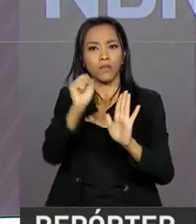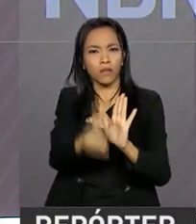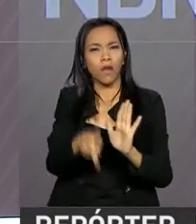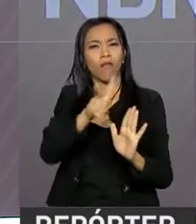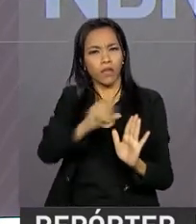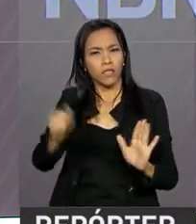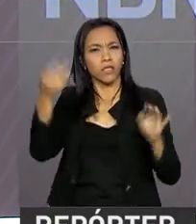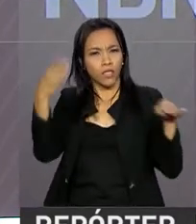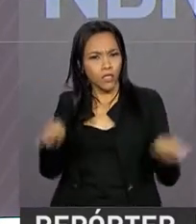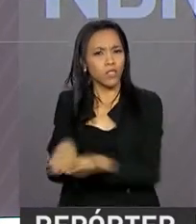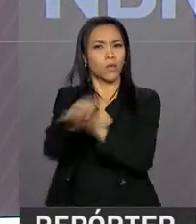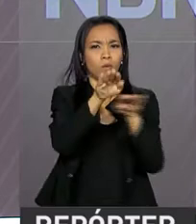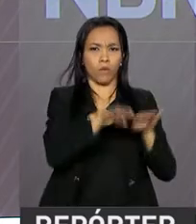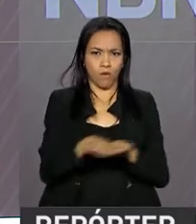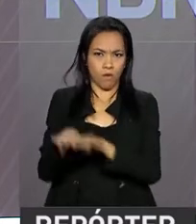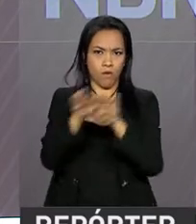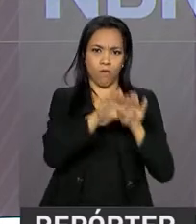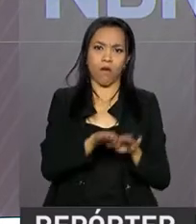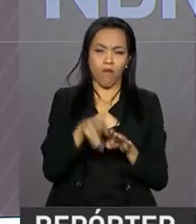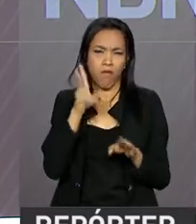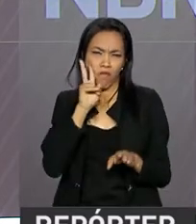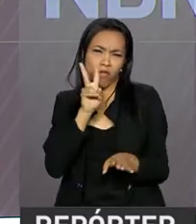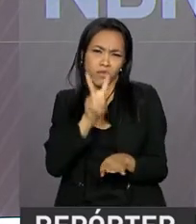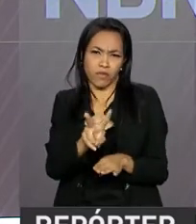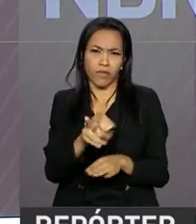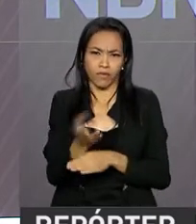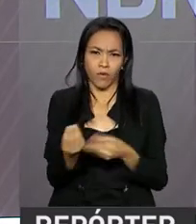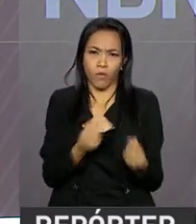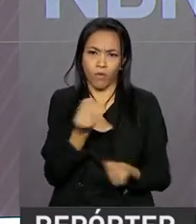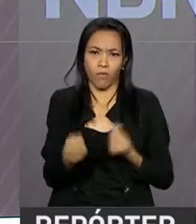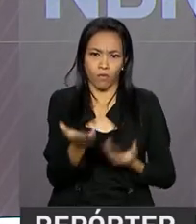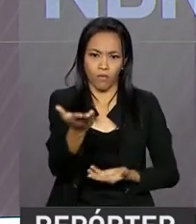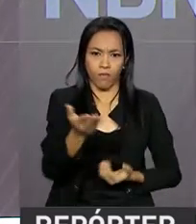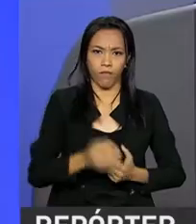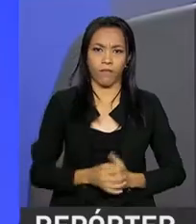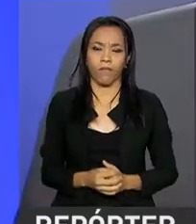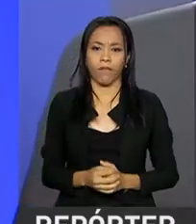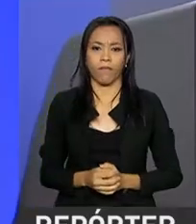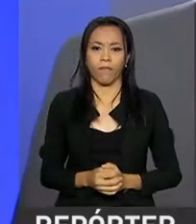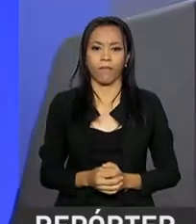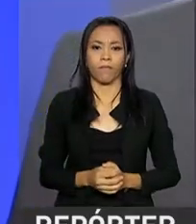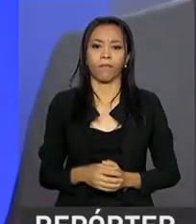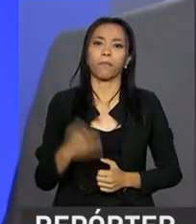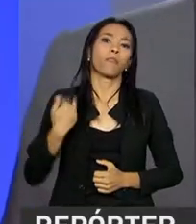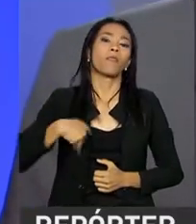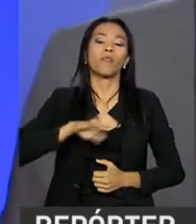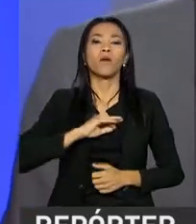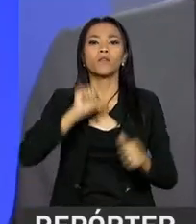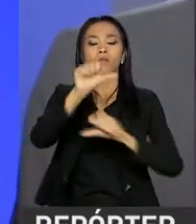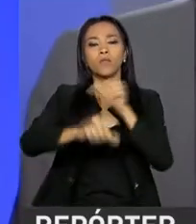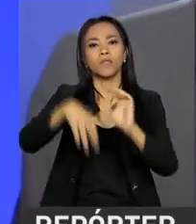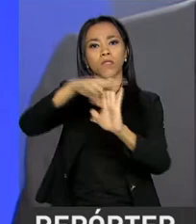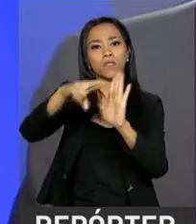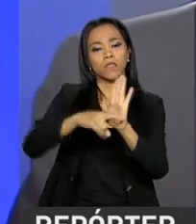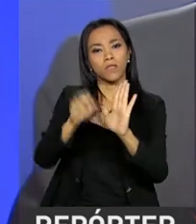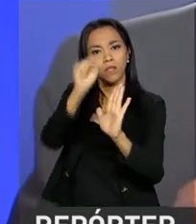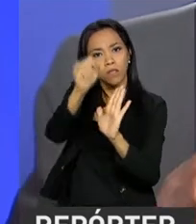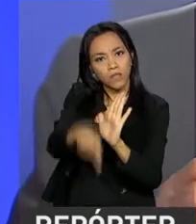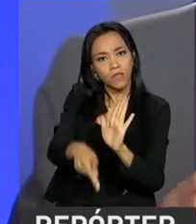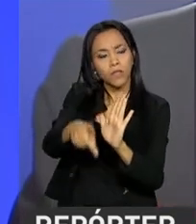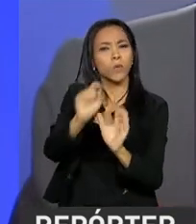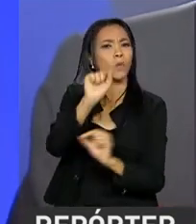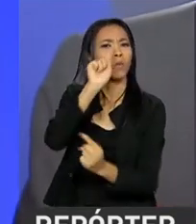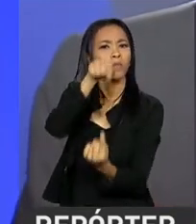privilégios vamos ver um trecho do pronunciamento do presidente estamos fazendo uma reforma que trará mais